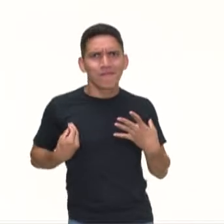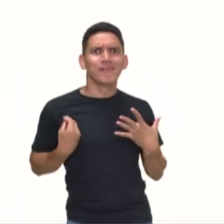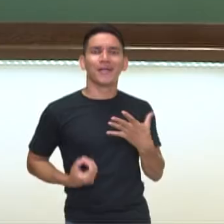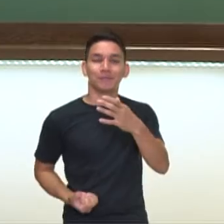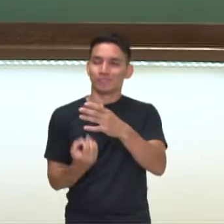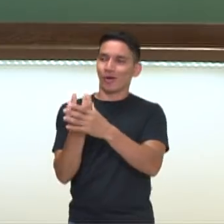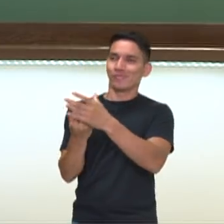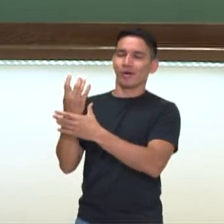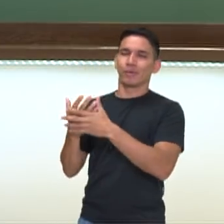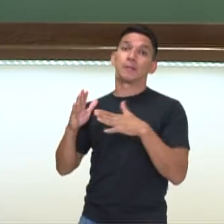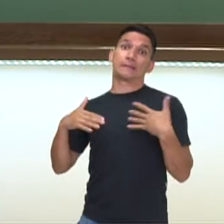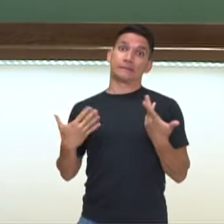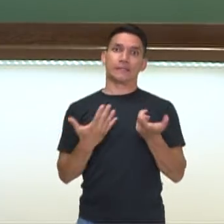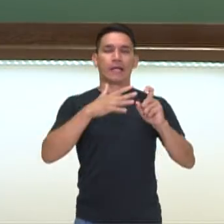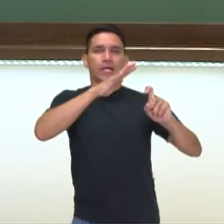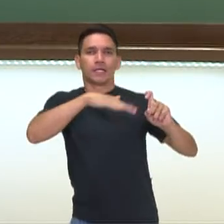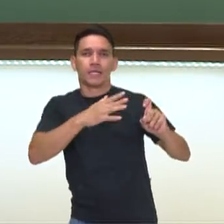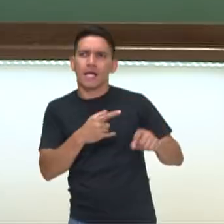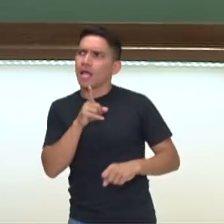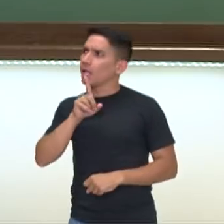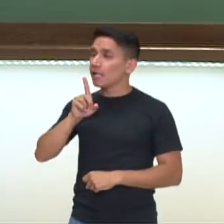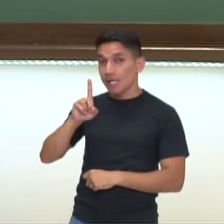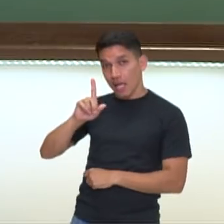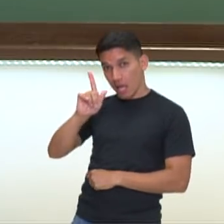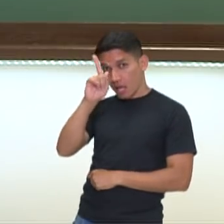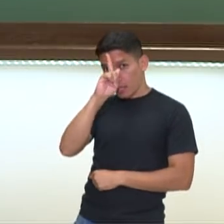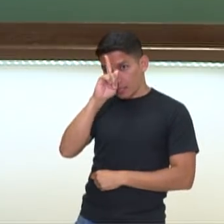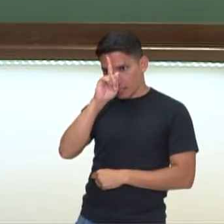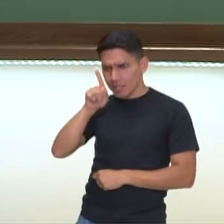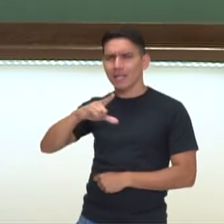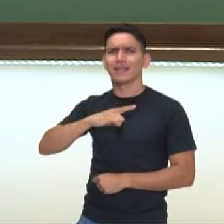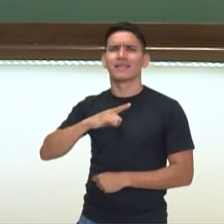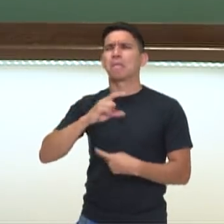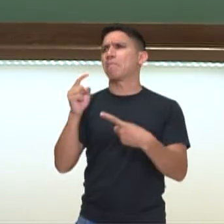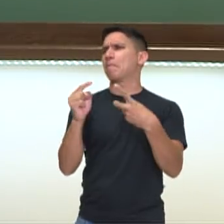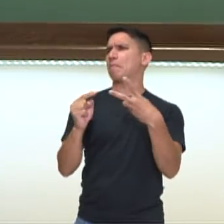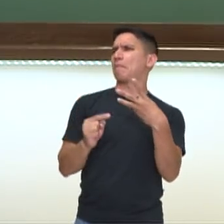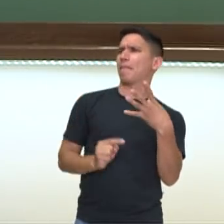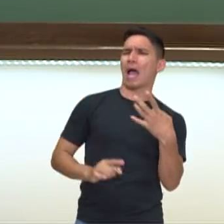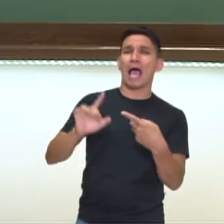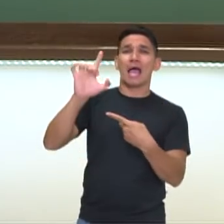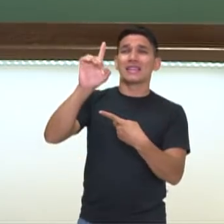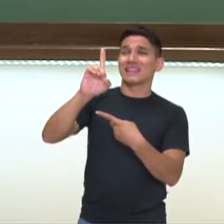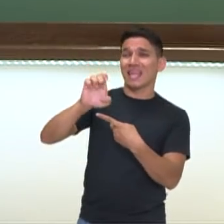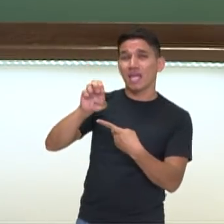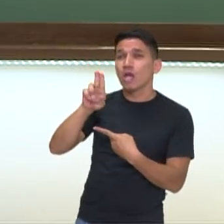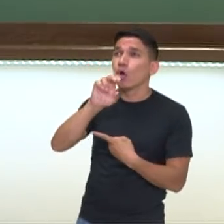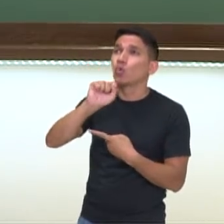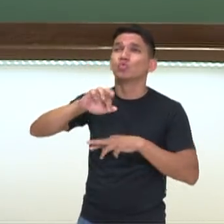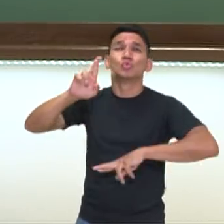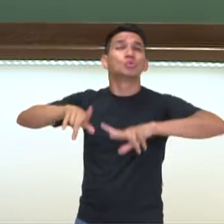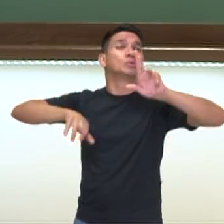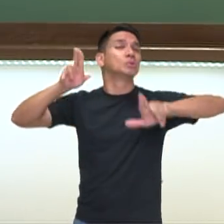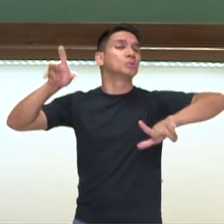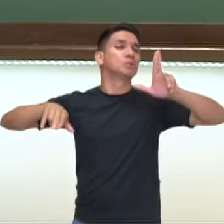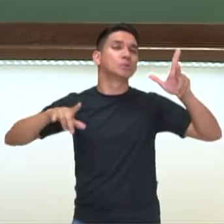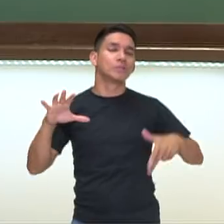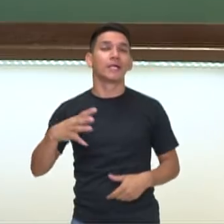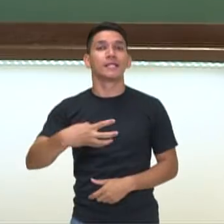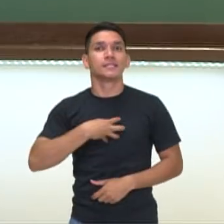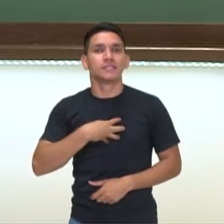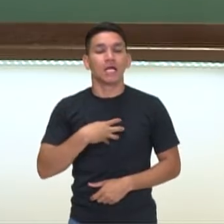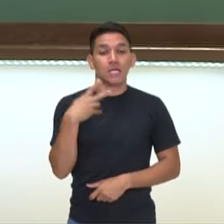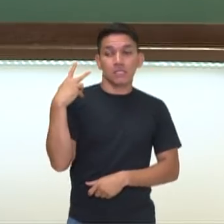na mitologia grega, Zeus, Poseidon, Netuno, Hércules, tudo aquilo era uma forma para os gregos